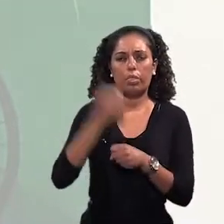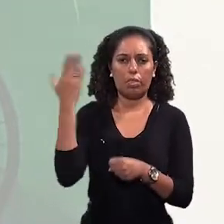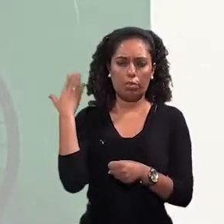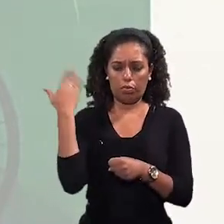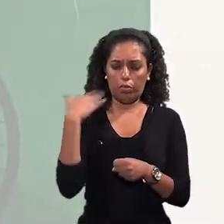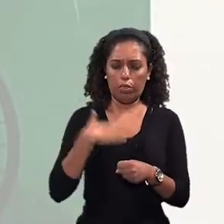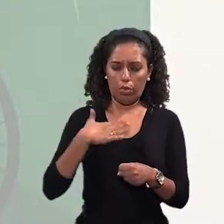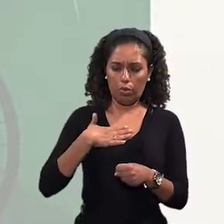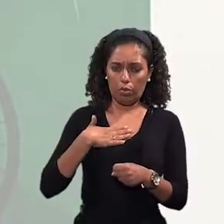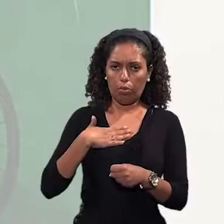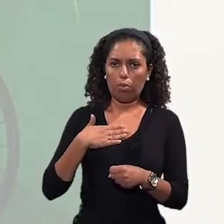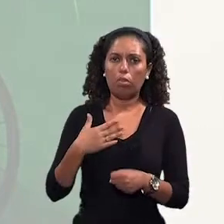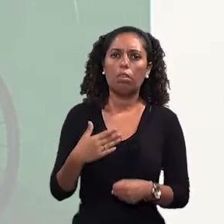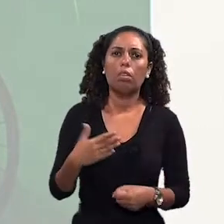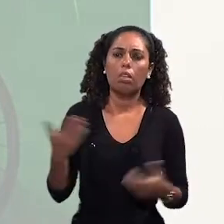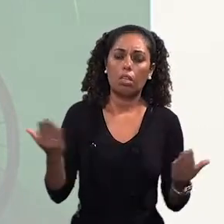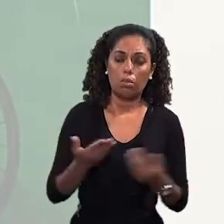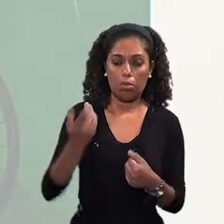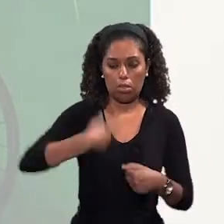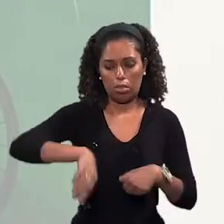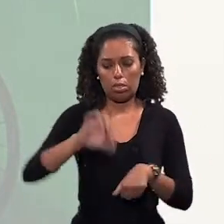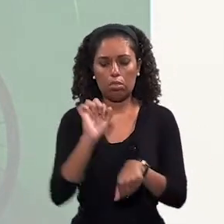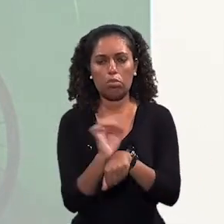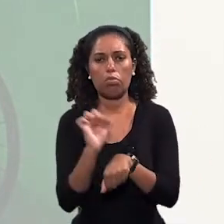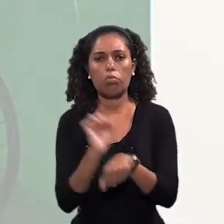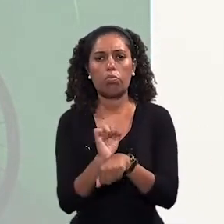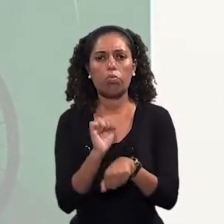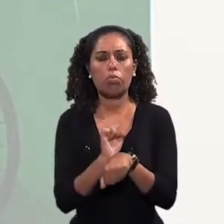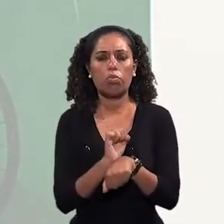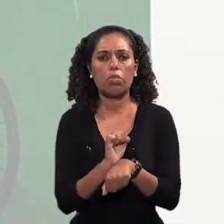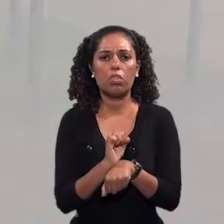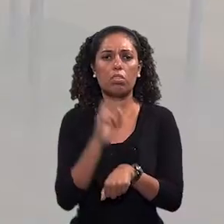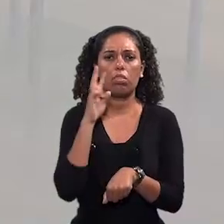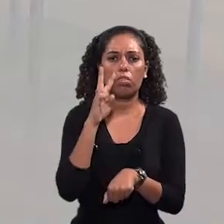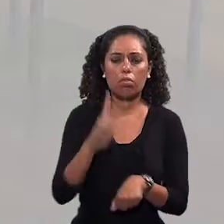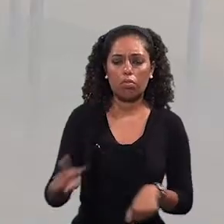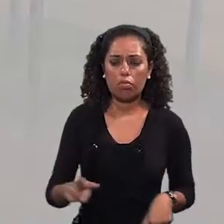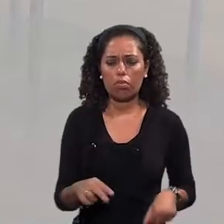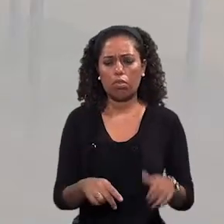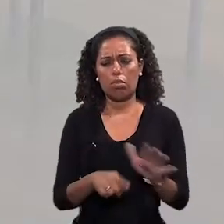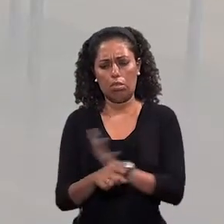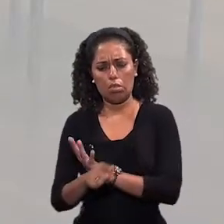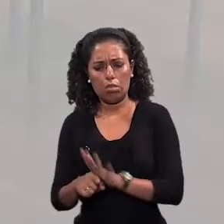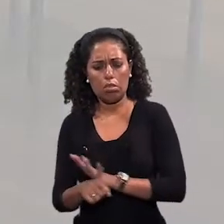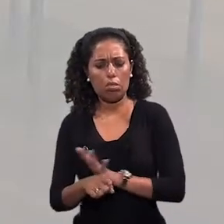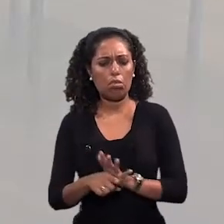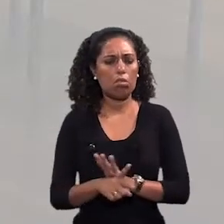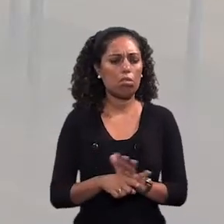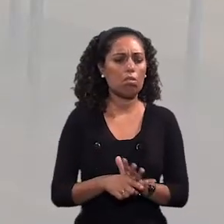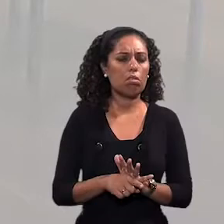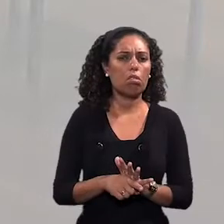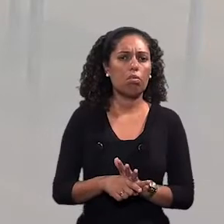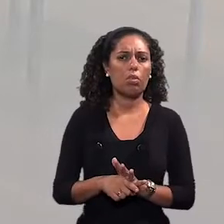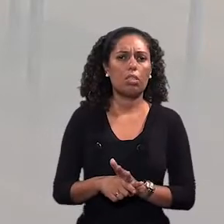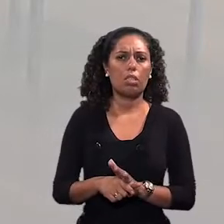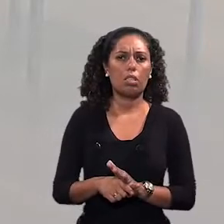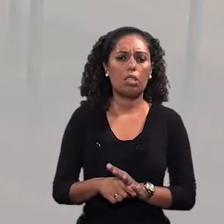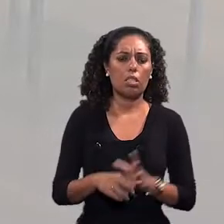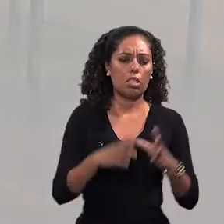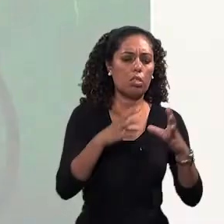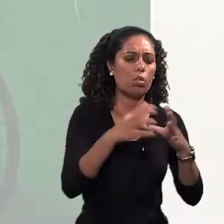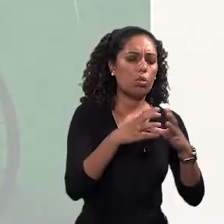administração isso não foi possível, mas agora a gente espera que ande. A gente vai questionar isso também. Vai questionar.